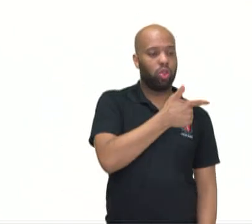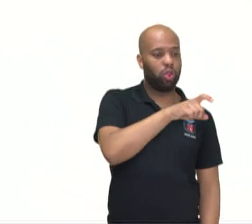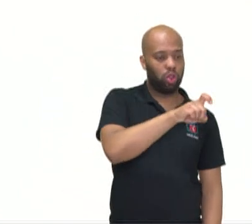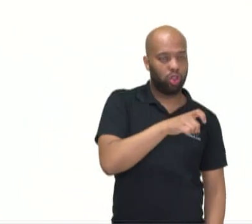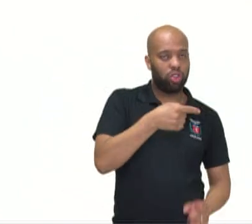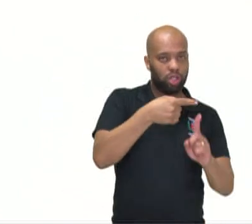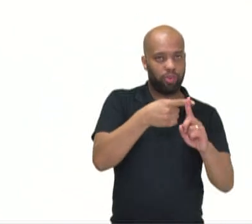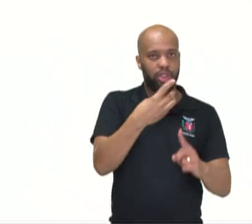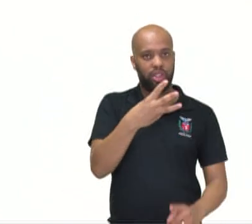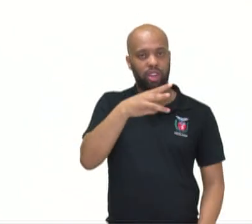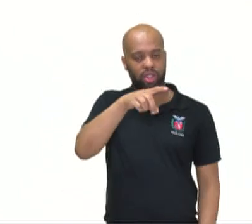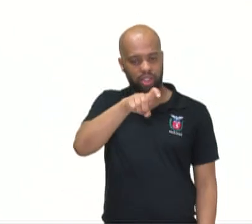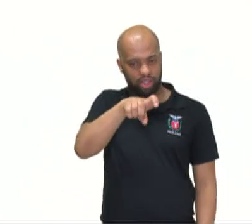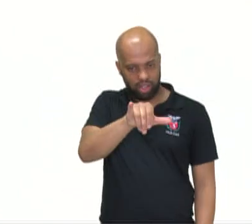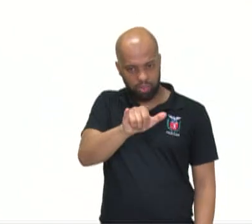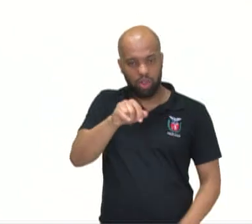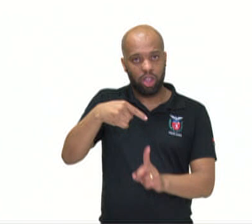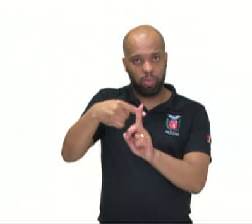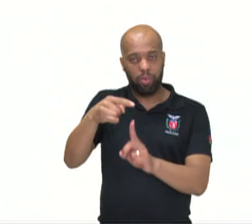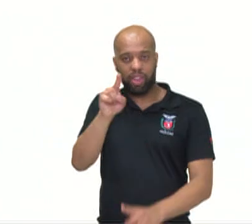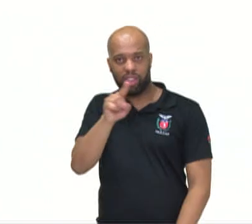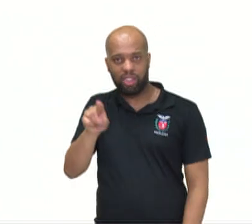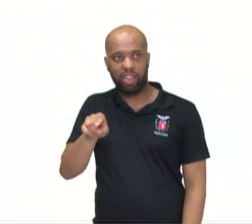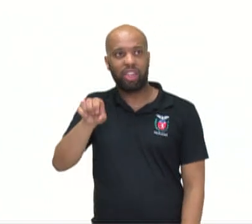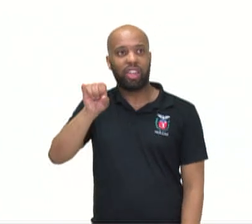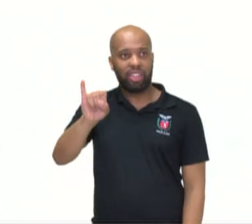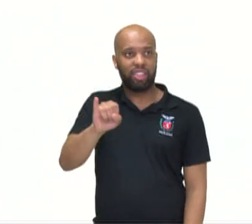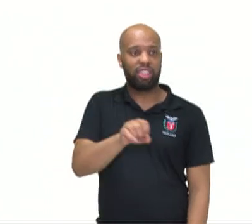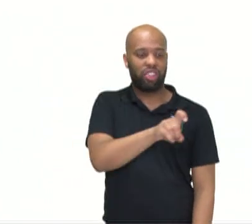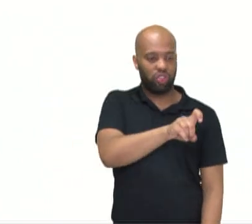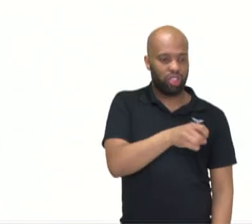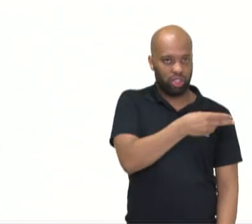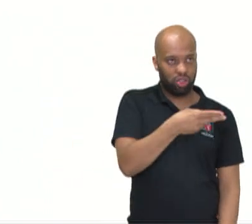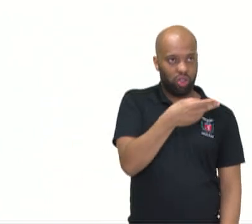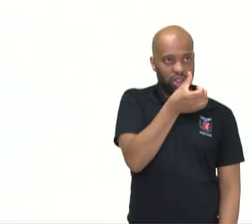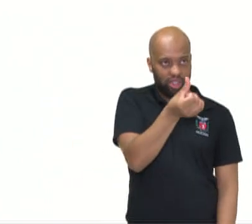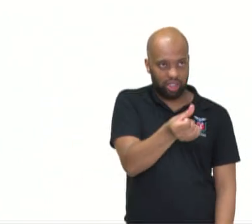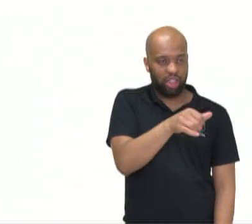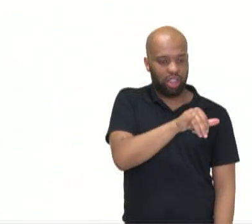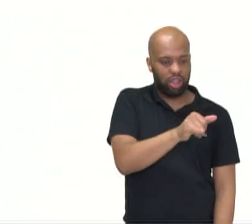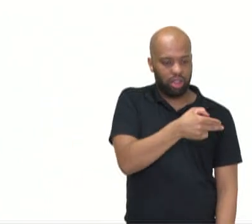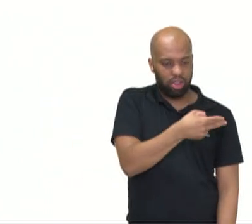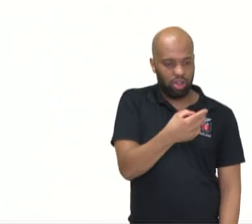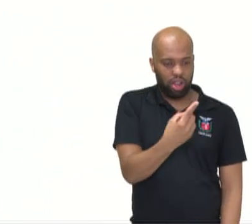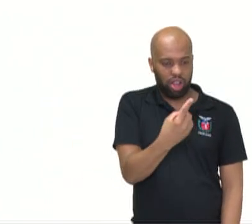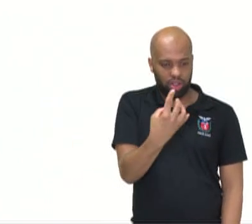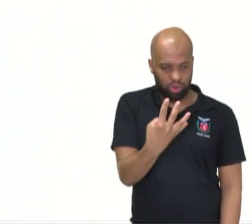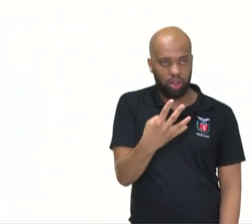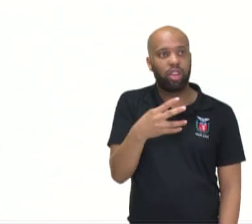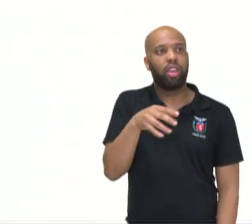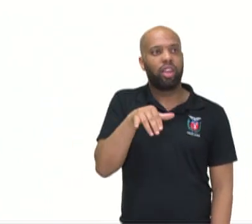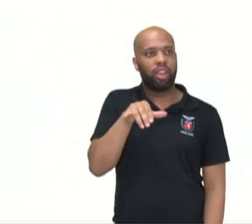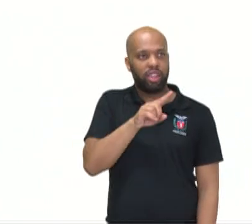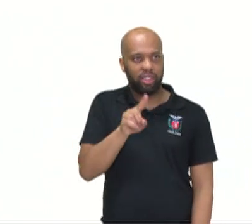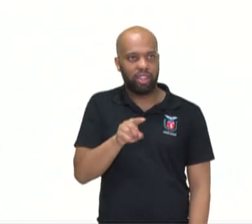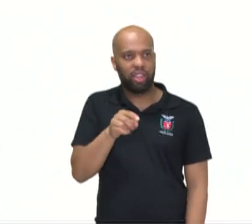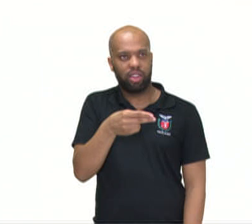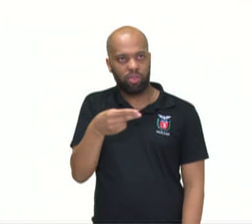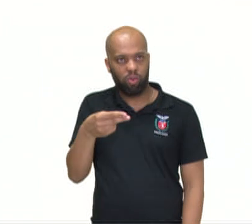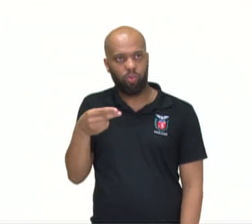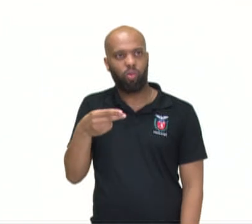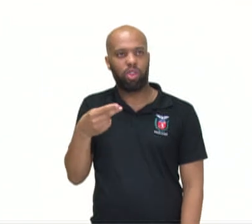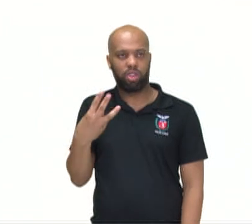3y mais z, quando x igual a 6, o y igual a 14 e z igual a 3, deve ser 57. Então, olha